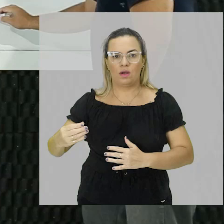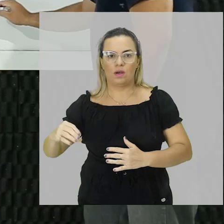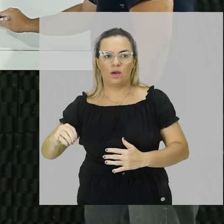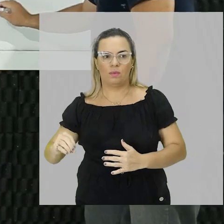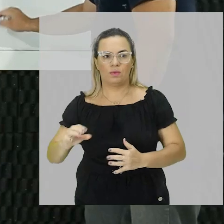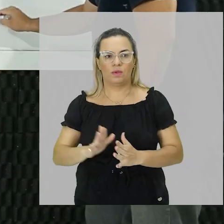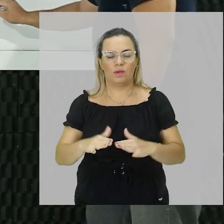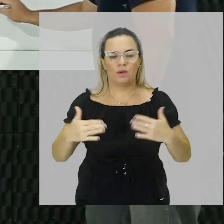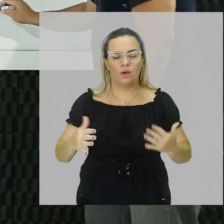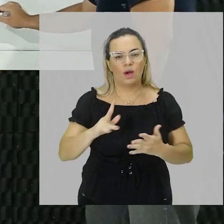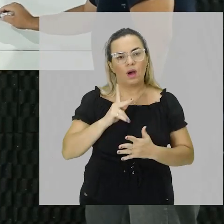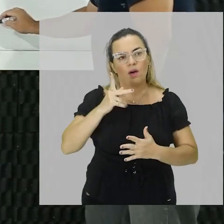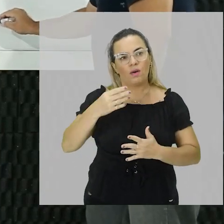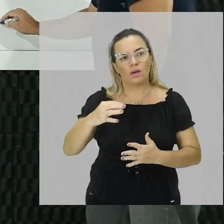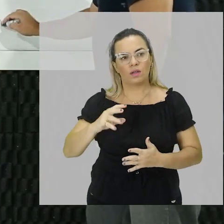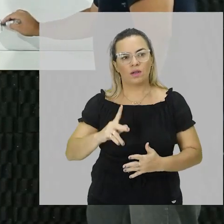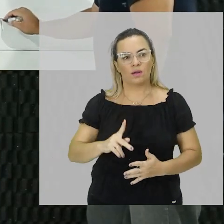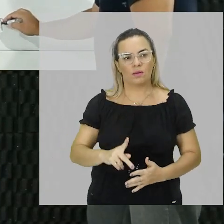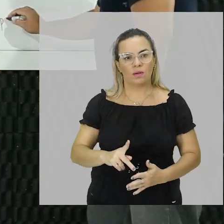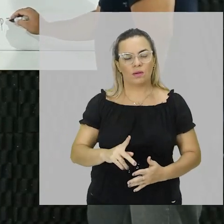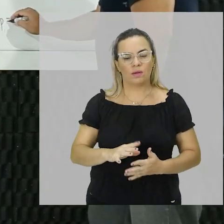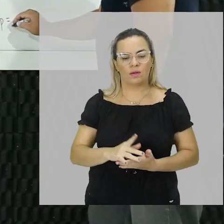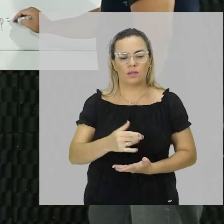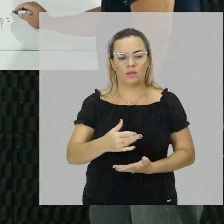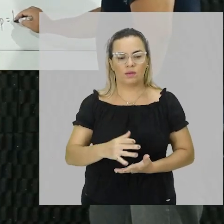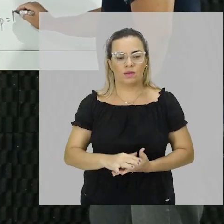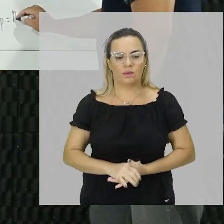força centrípeta vai ser igual ao quê?